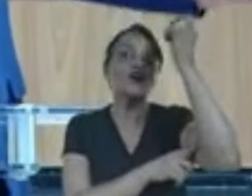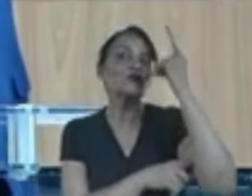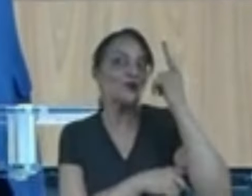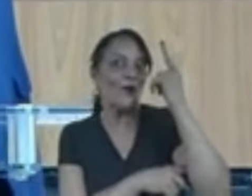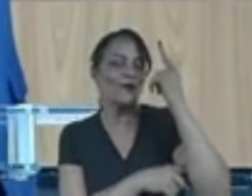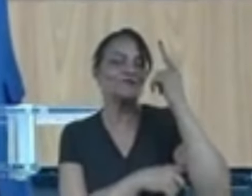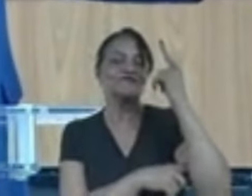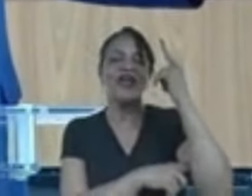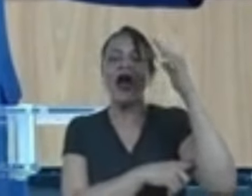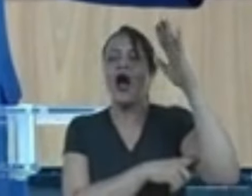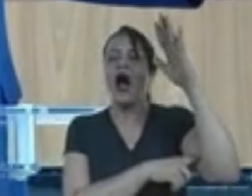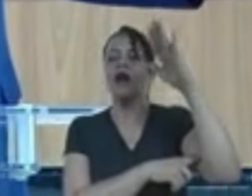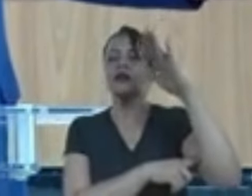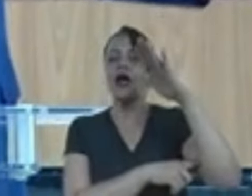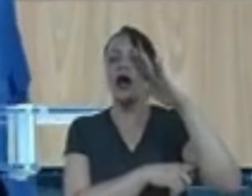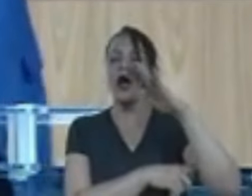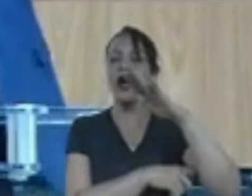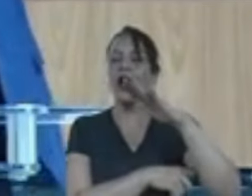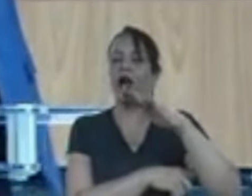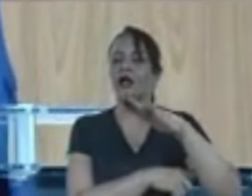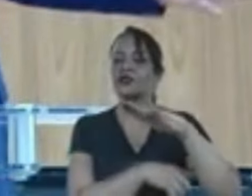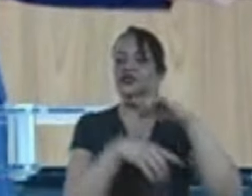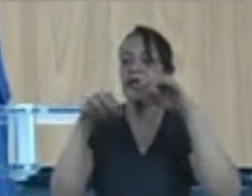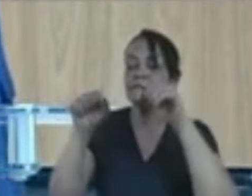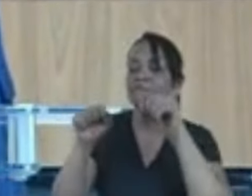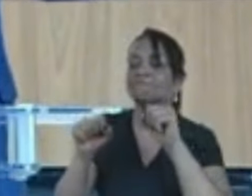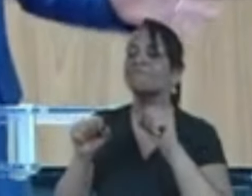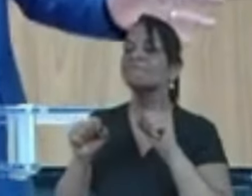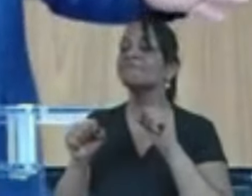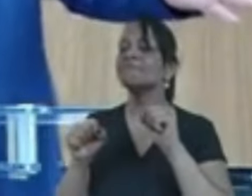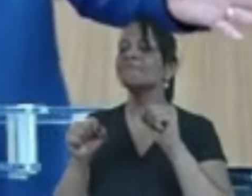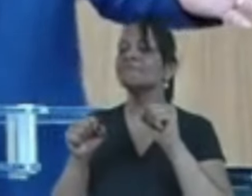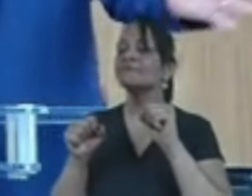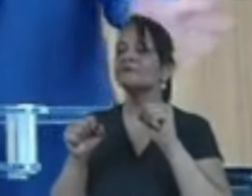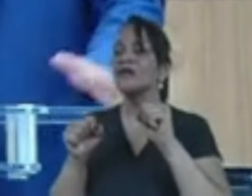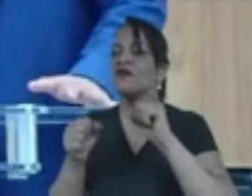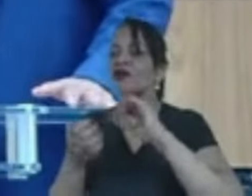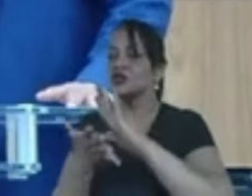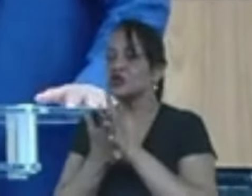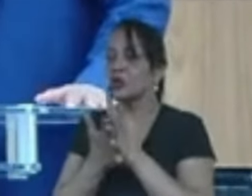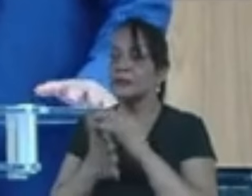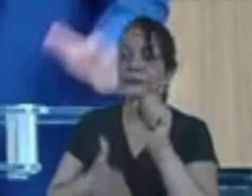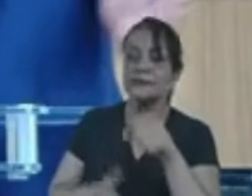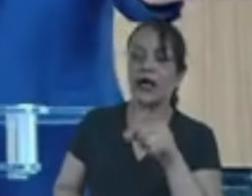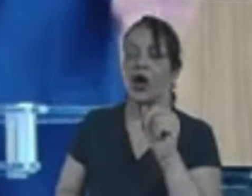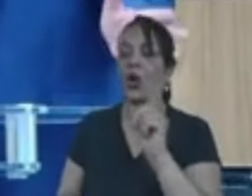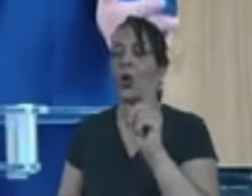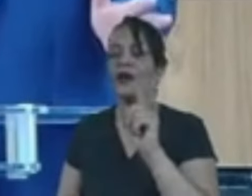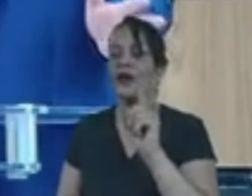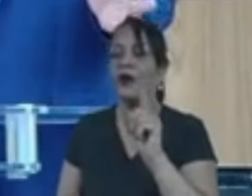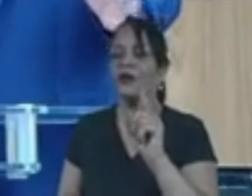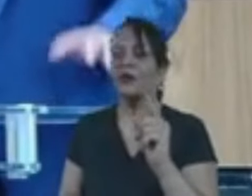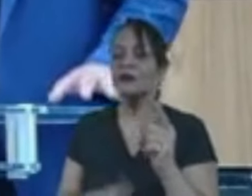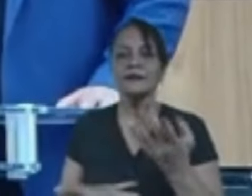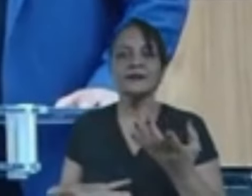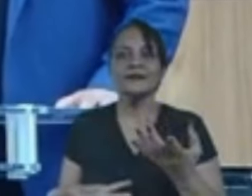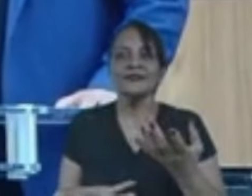vermezinho comeu e ficou tão chateado. Senhor, olha aí, a planta foi toda destruída. Que sensibilidade,